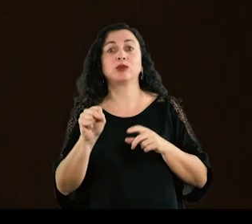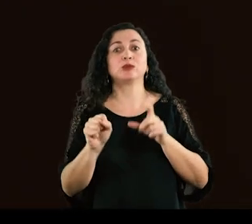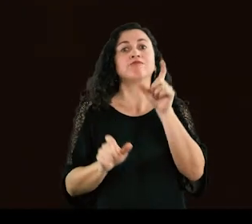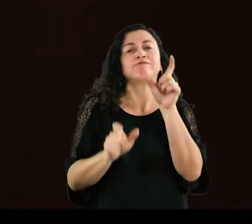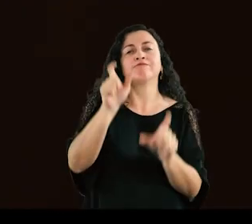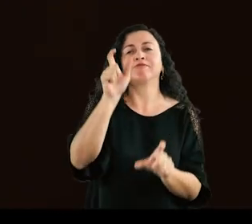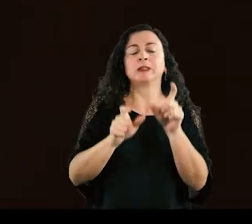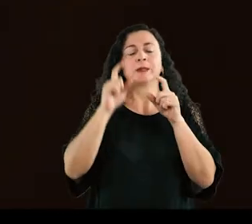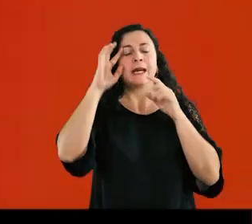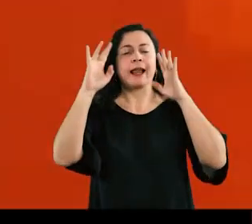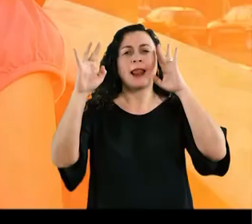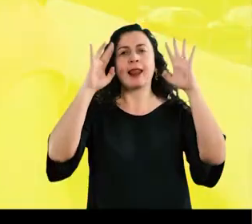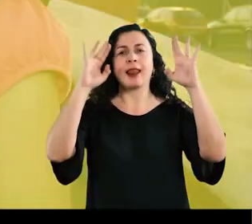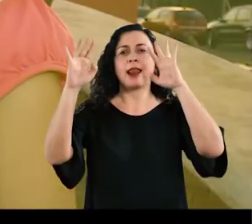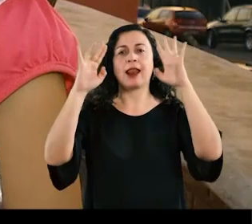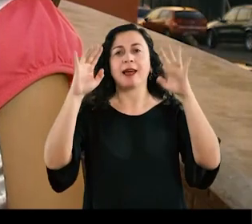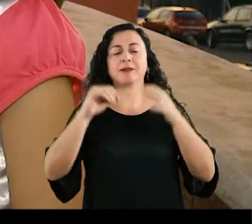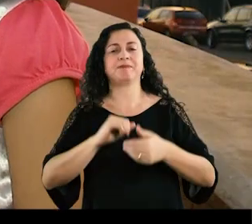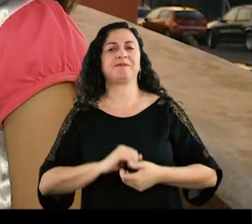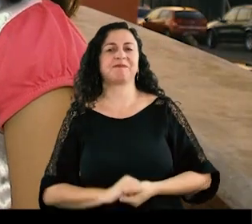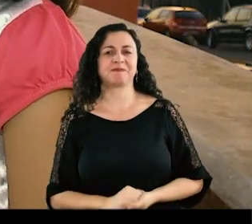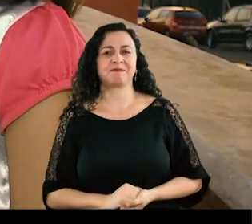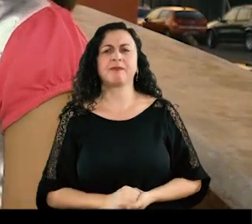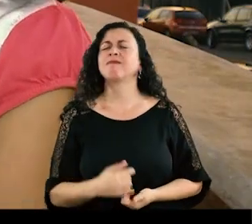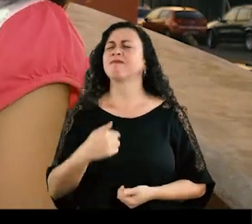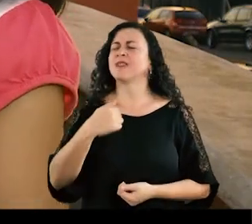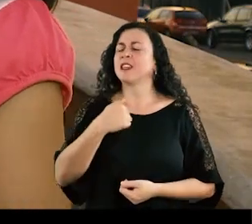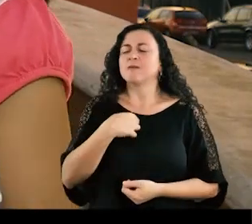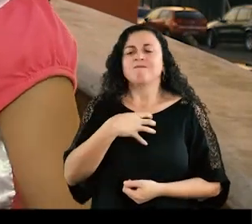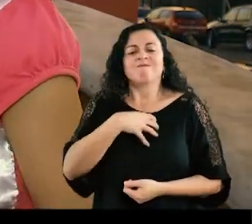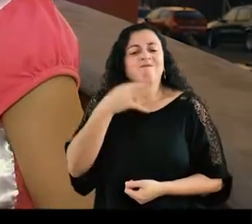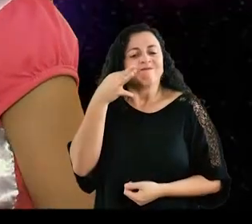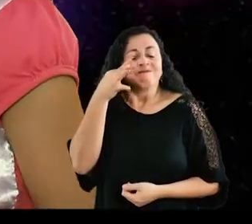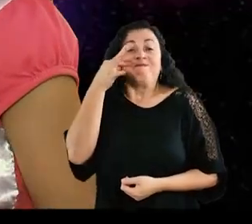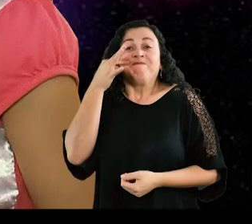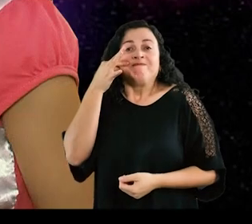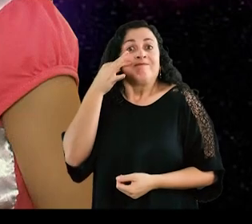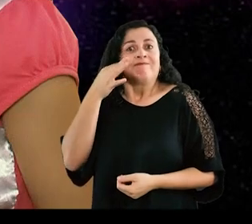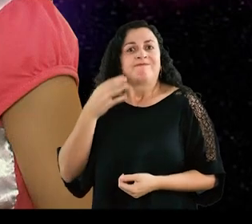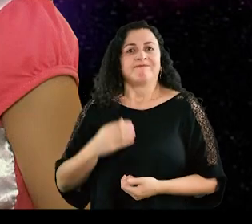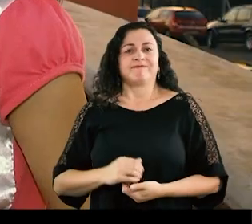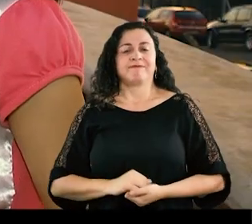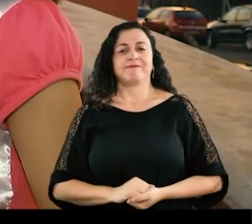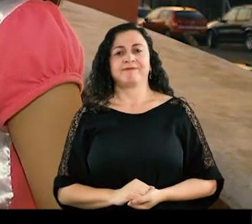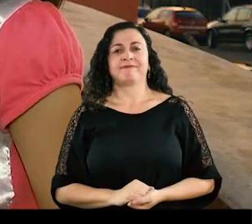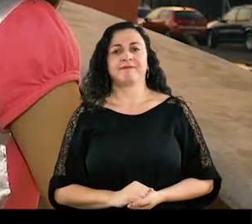à imaginação. Eu sinto tipo como eu tô lá.